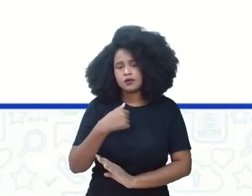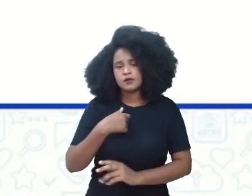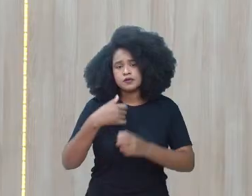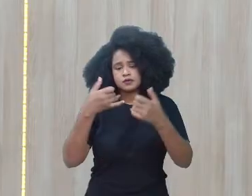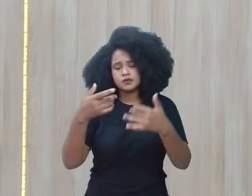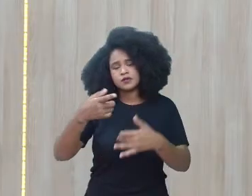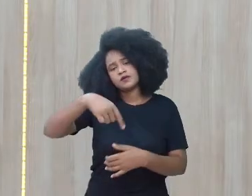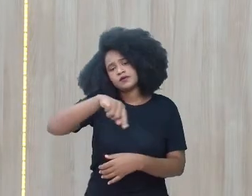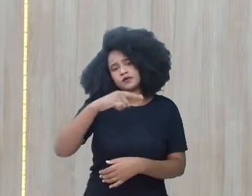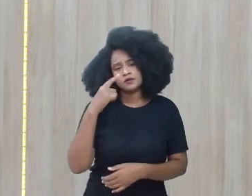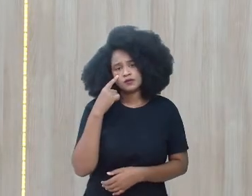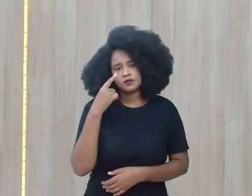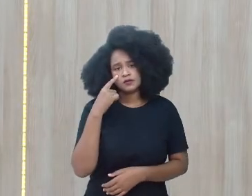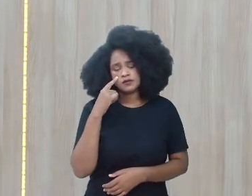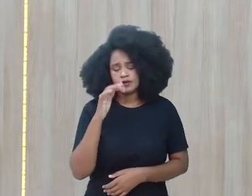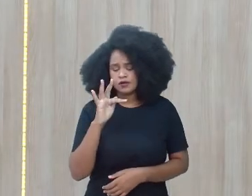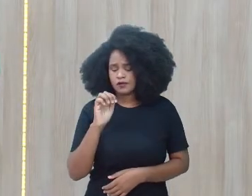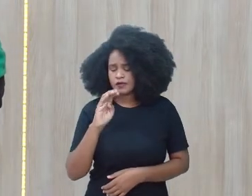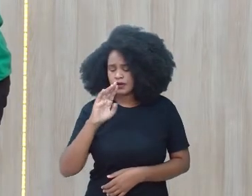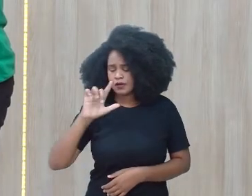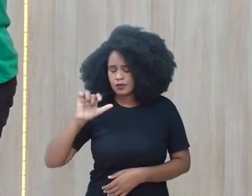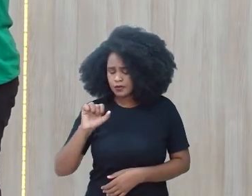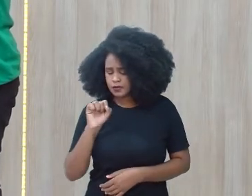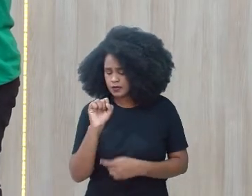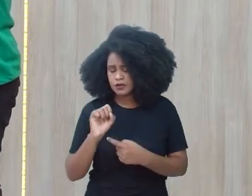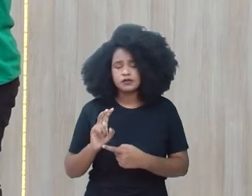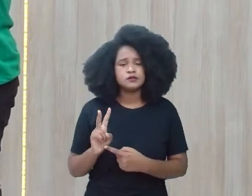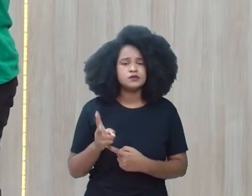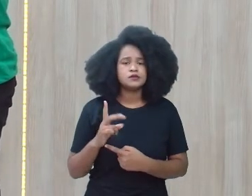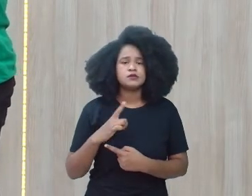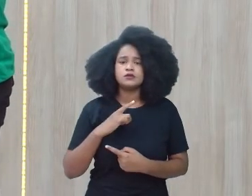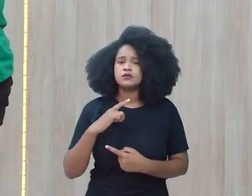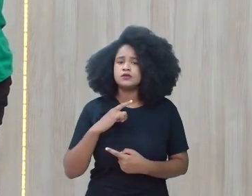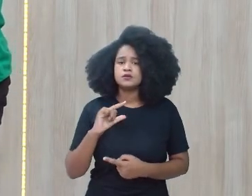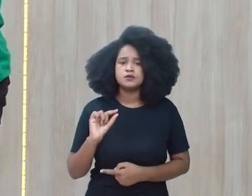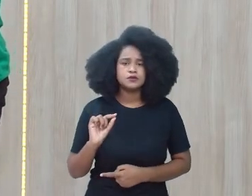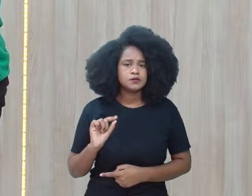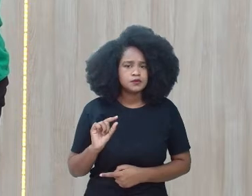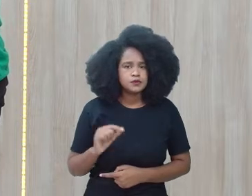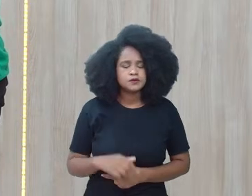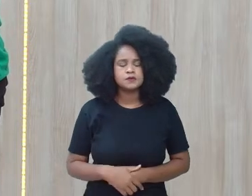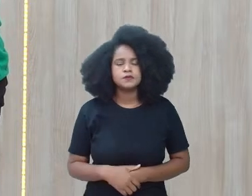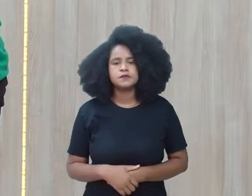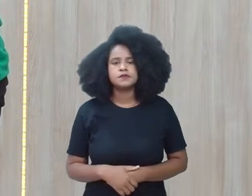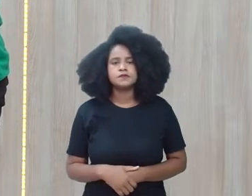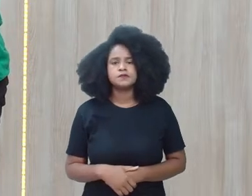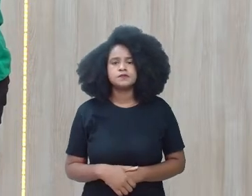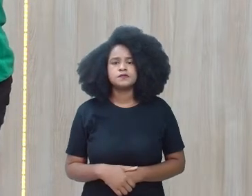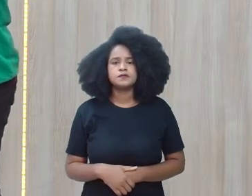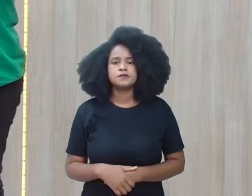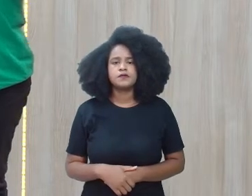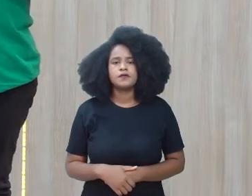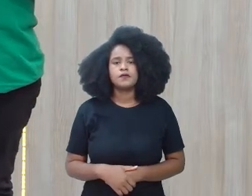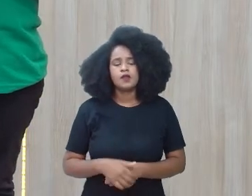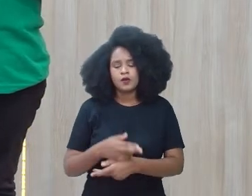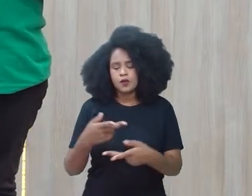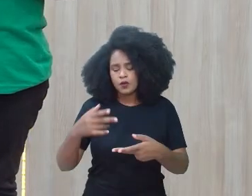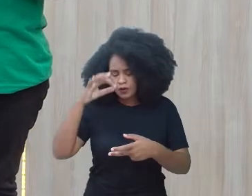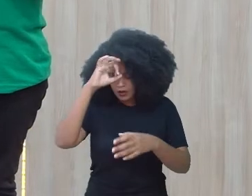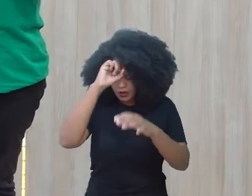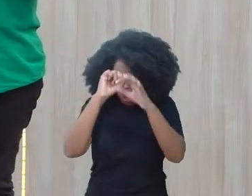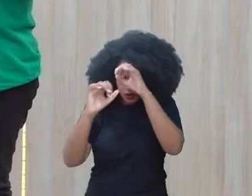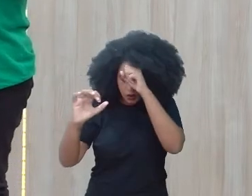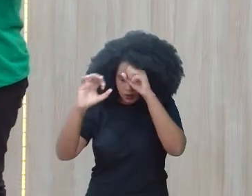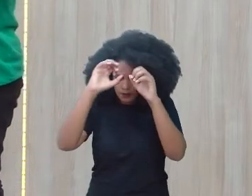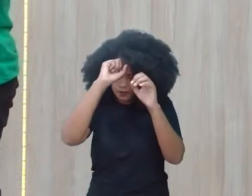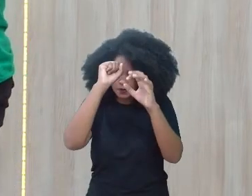vocês, as fábulas, elas trazem sempre para a gente um aprendizado, não é? Ela